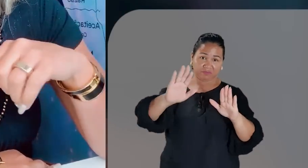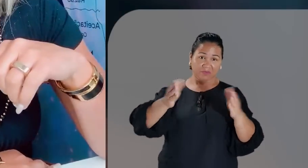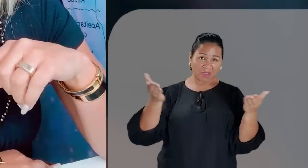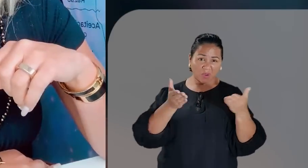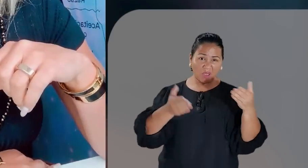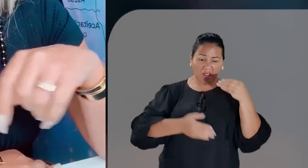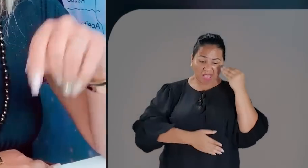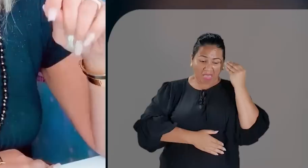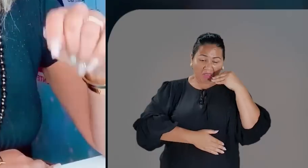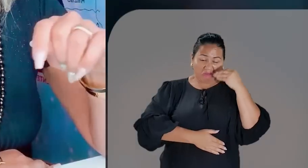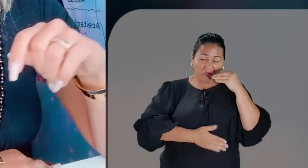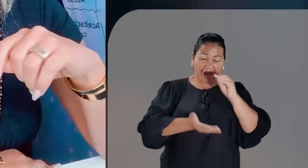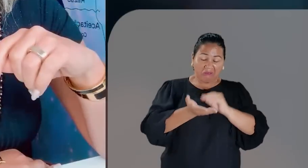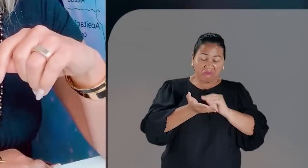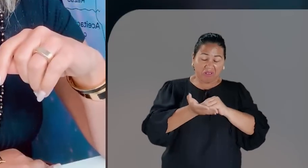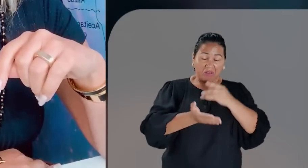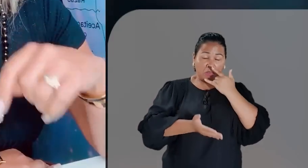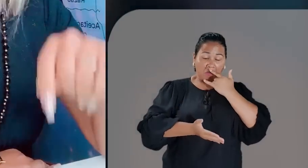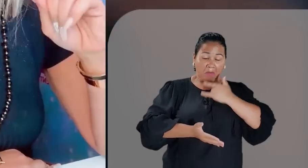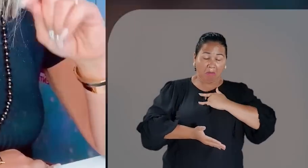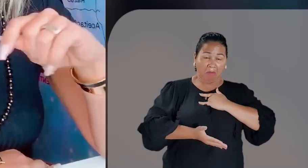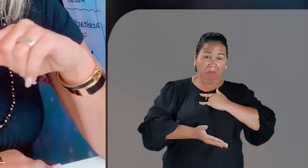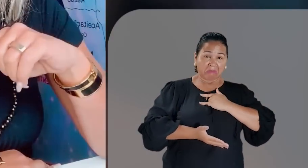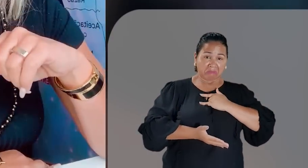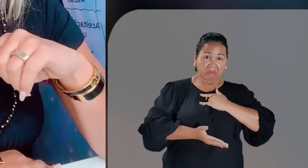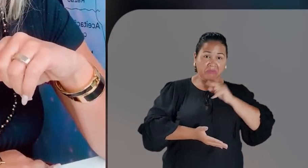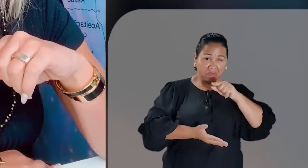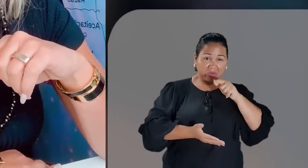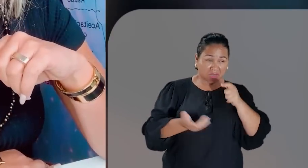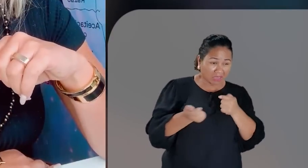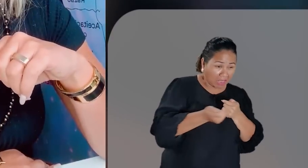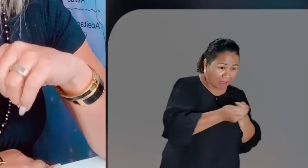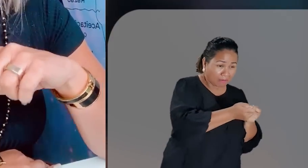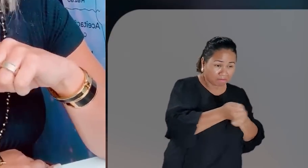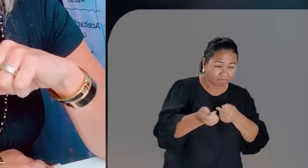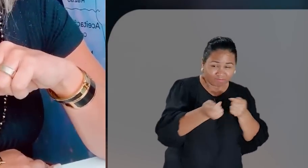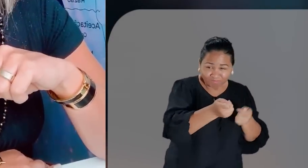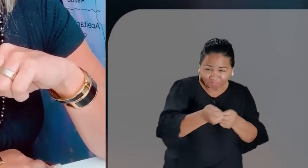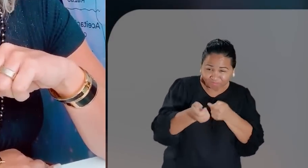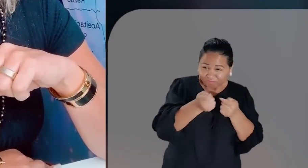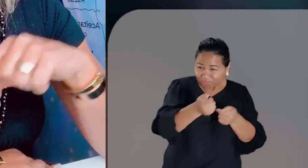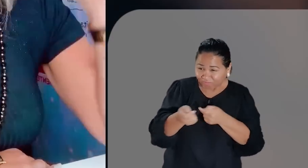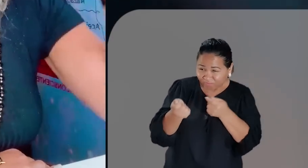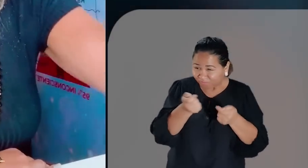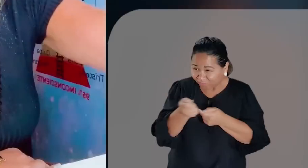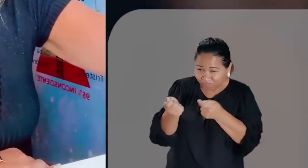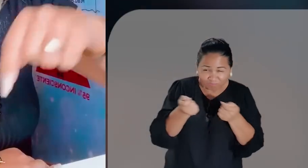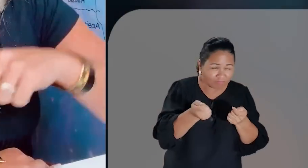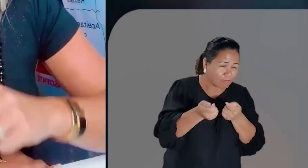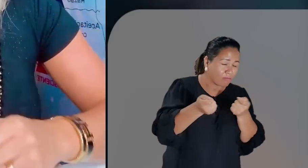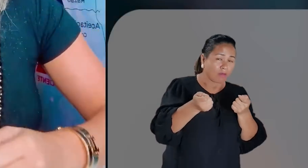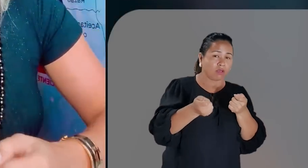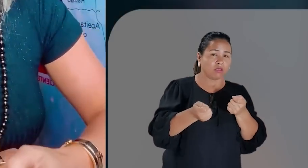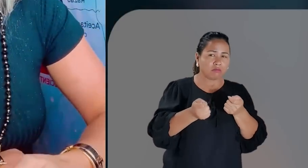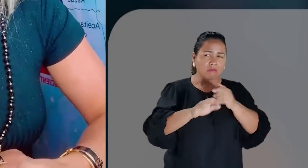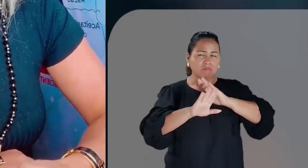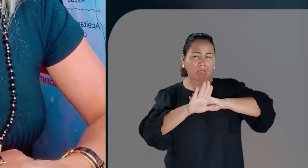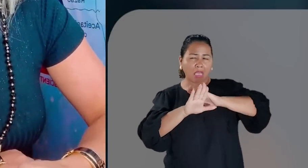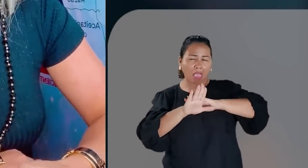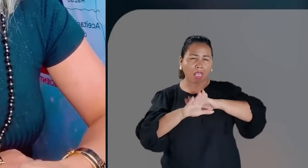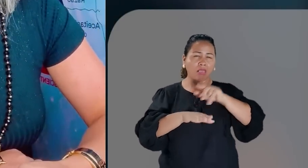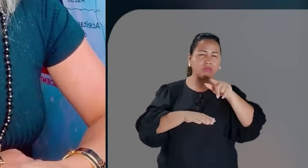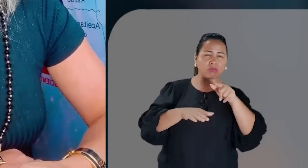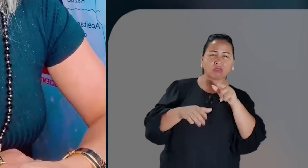caprichos, pela tua fraqueza, pela tua falta de amor próprio, você está enganando pessoas